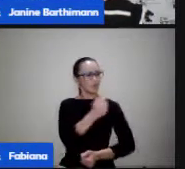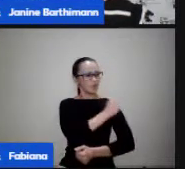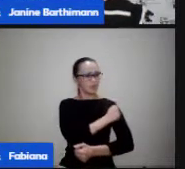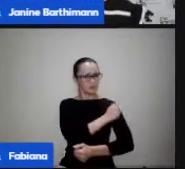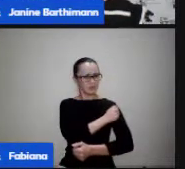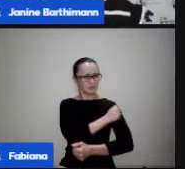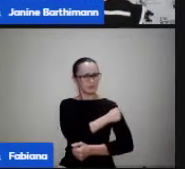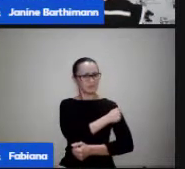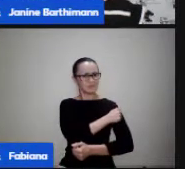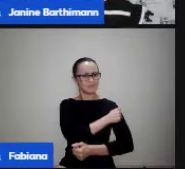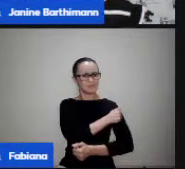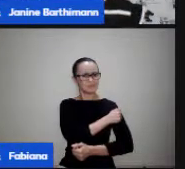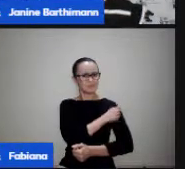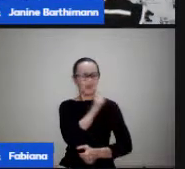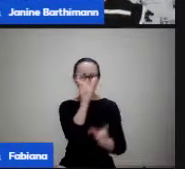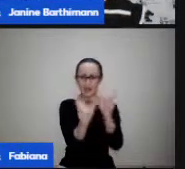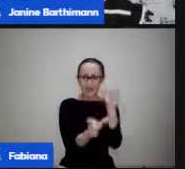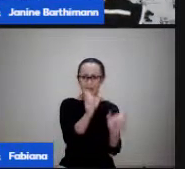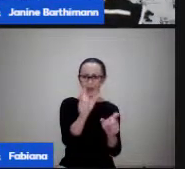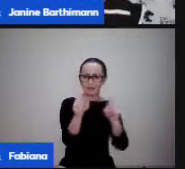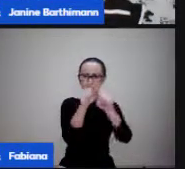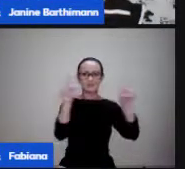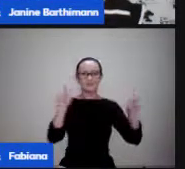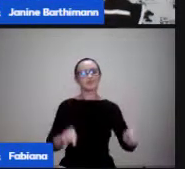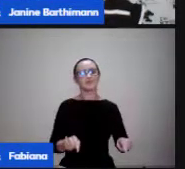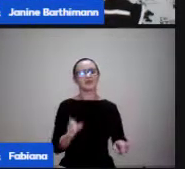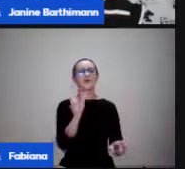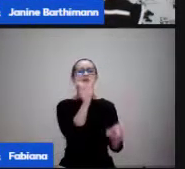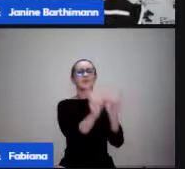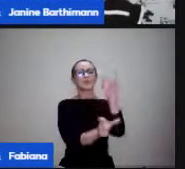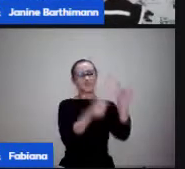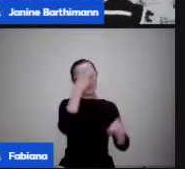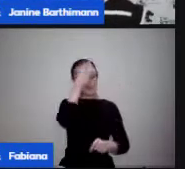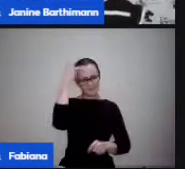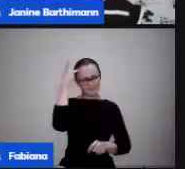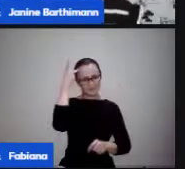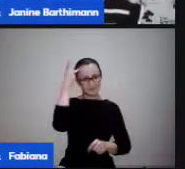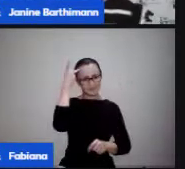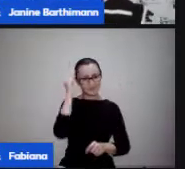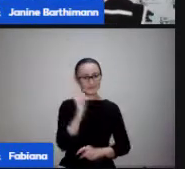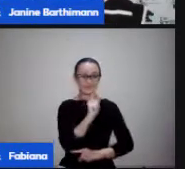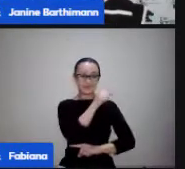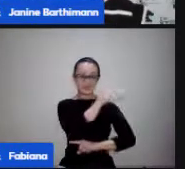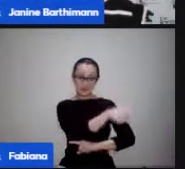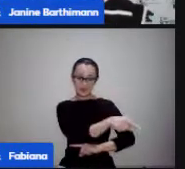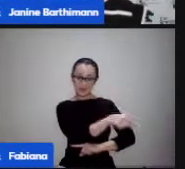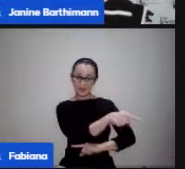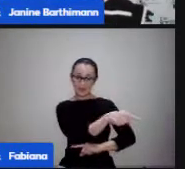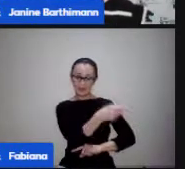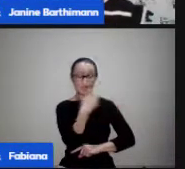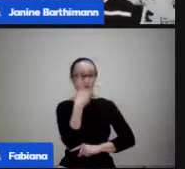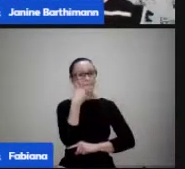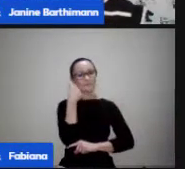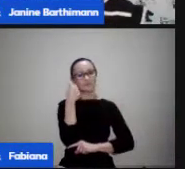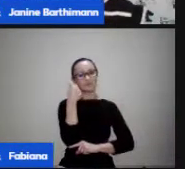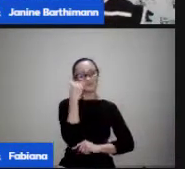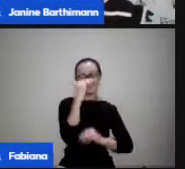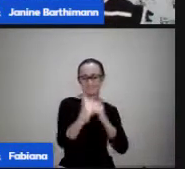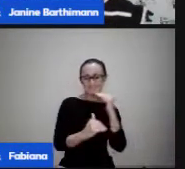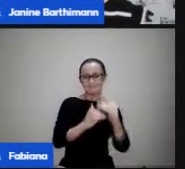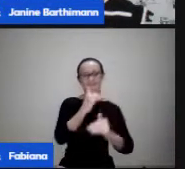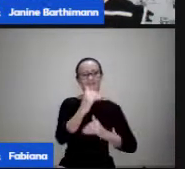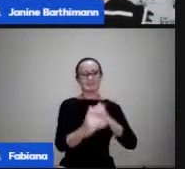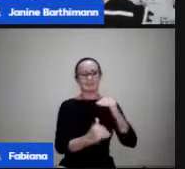gente, cada funcionário é gente. E a escola será cada vez melhor na medida em